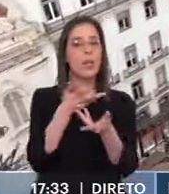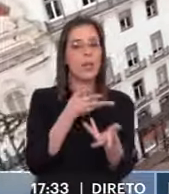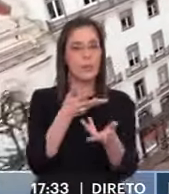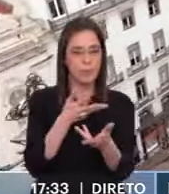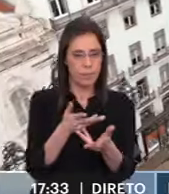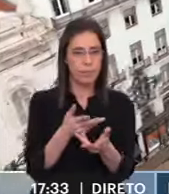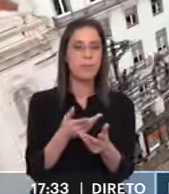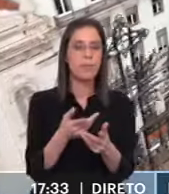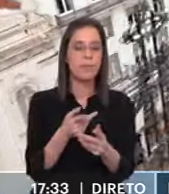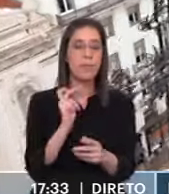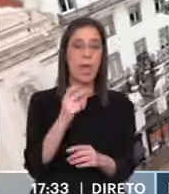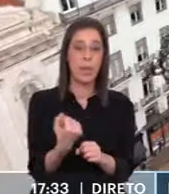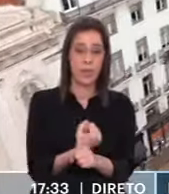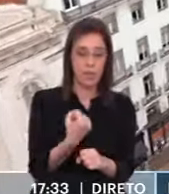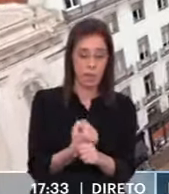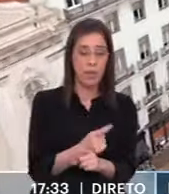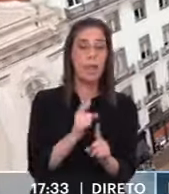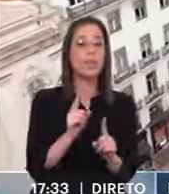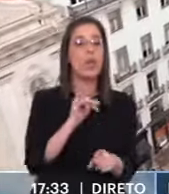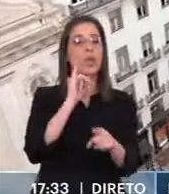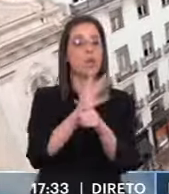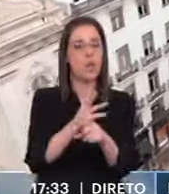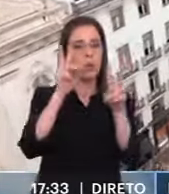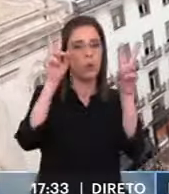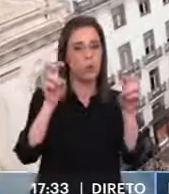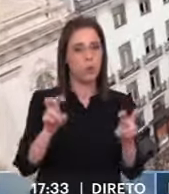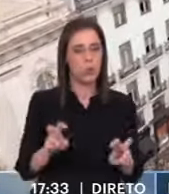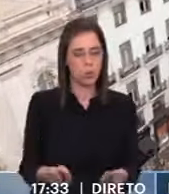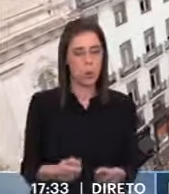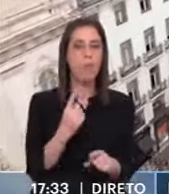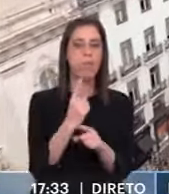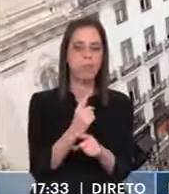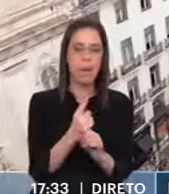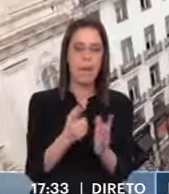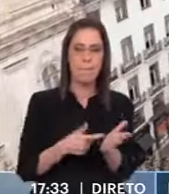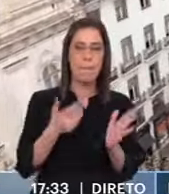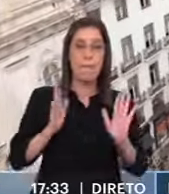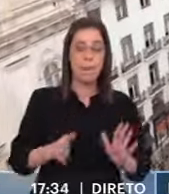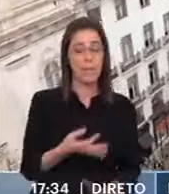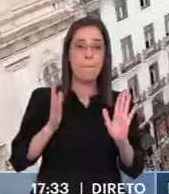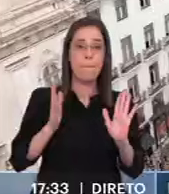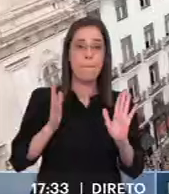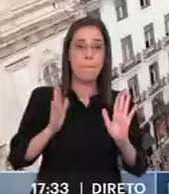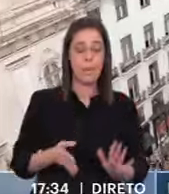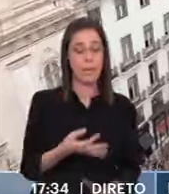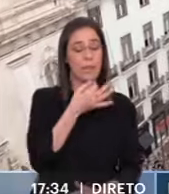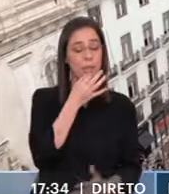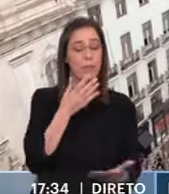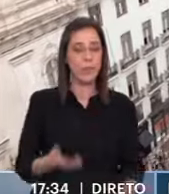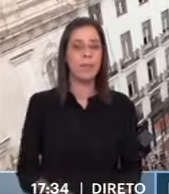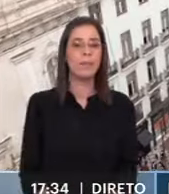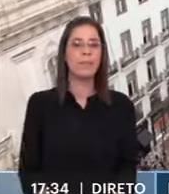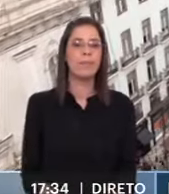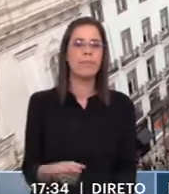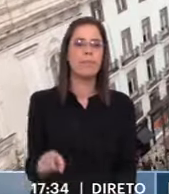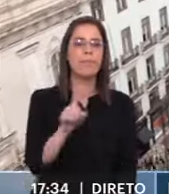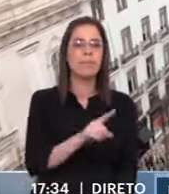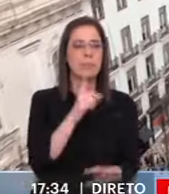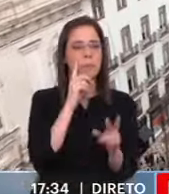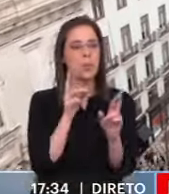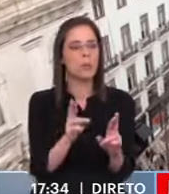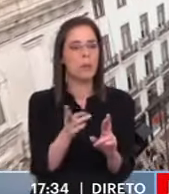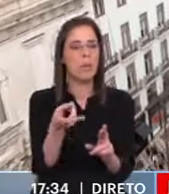da devolução do tempo de serviço, quer para os outros aspectos que também é necessário abordar. Filinto Lima, e qual é a expectativa